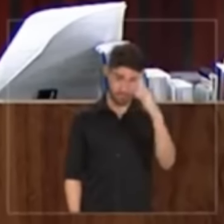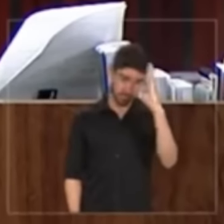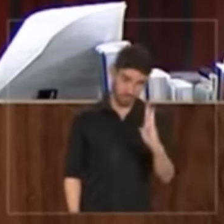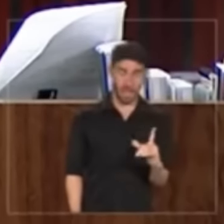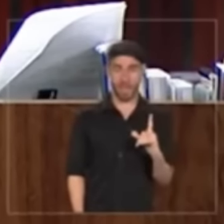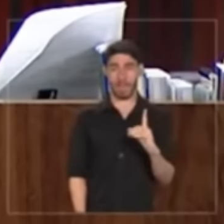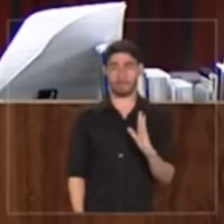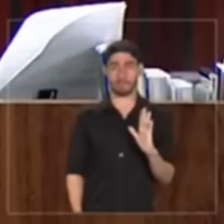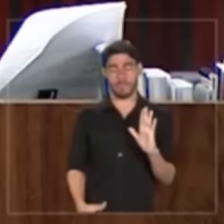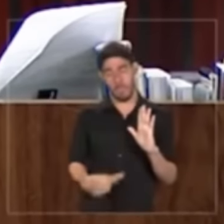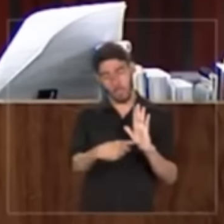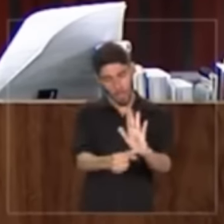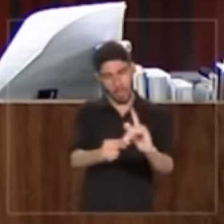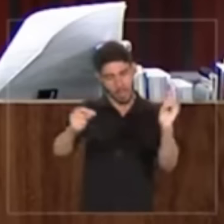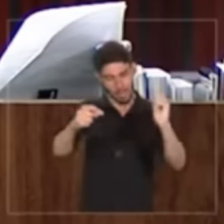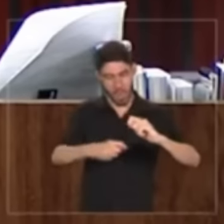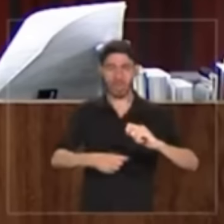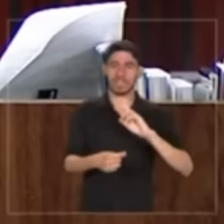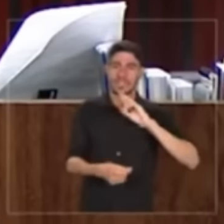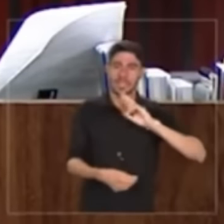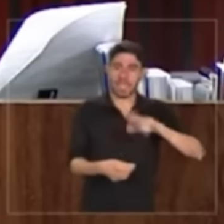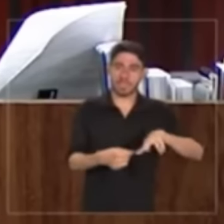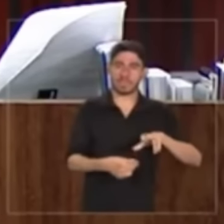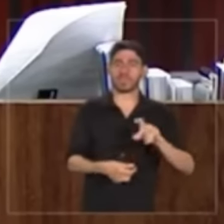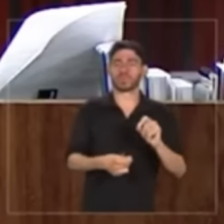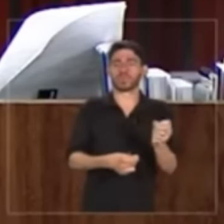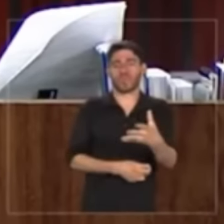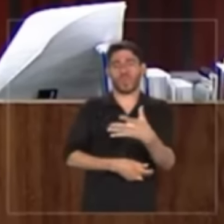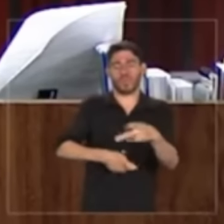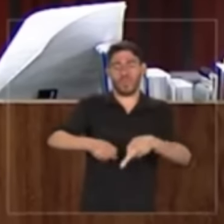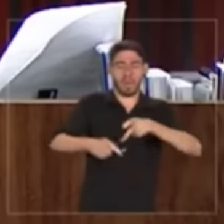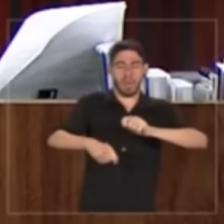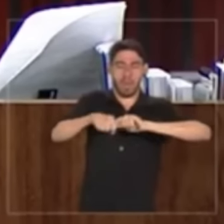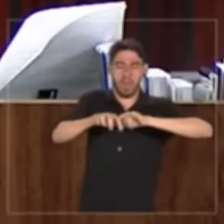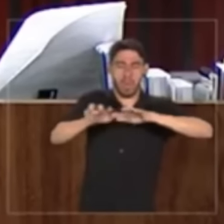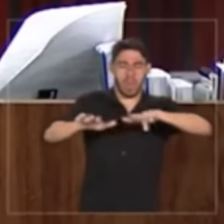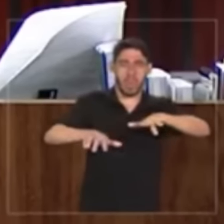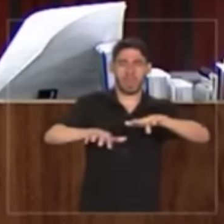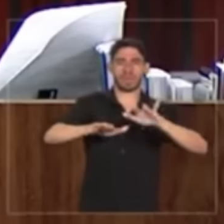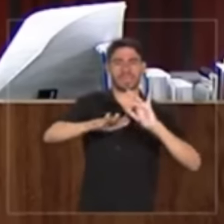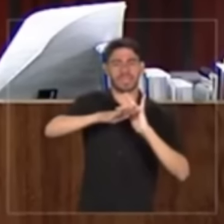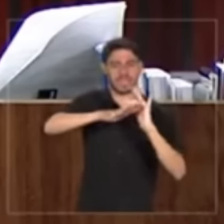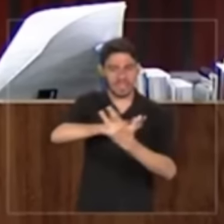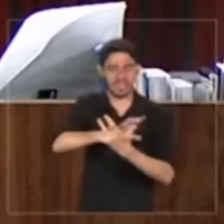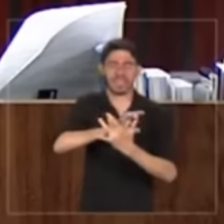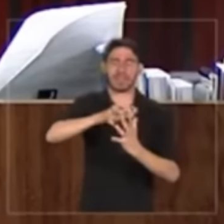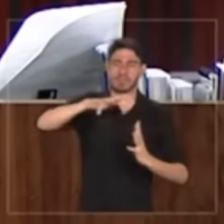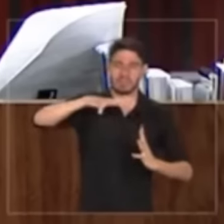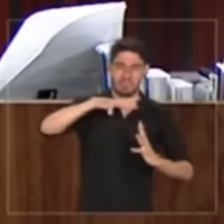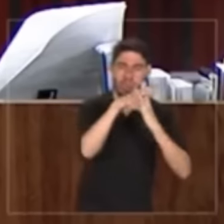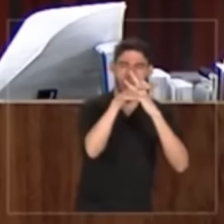mostramos que é possível uma reação a esse novo populismo digital extremista que